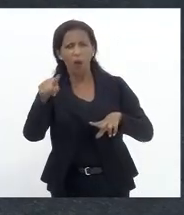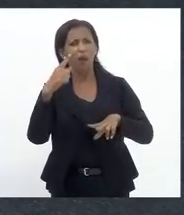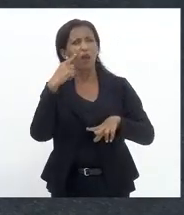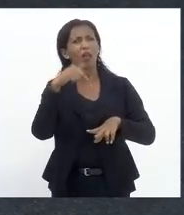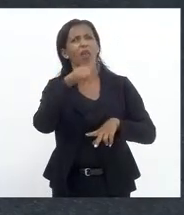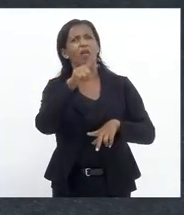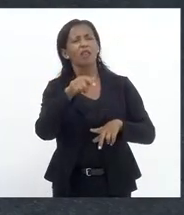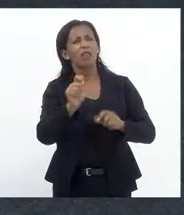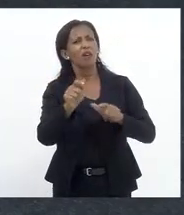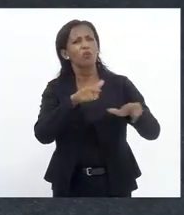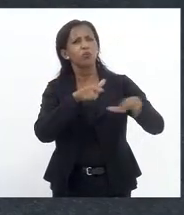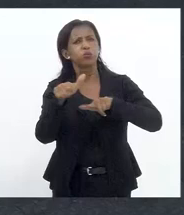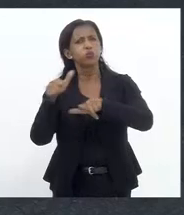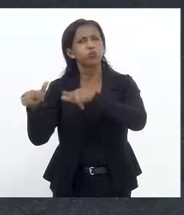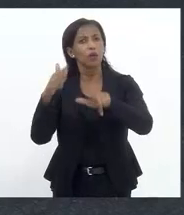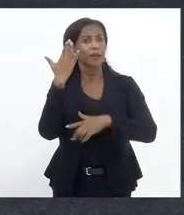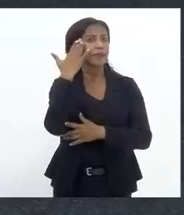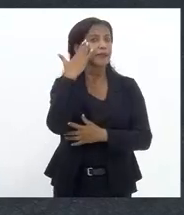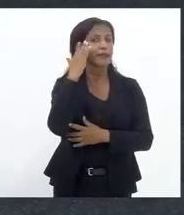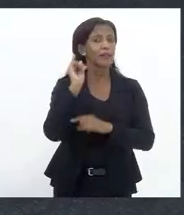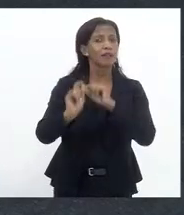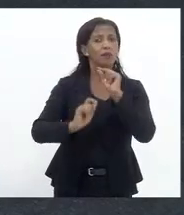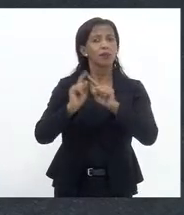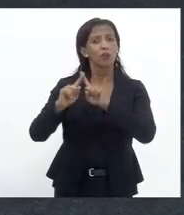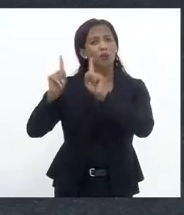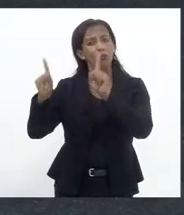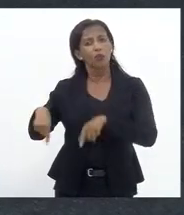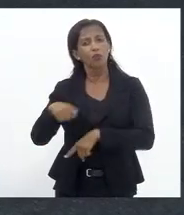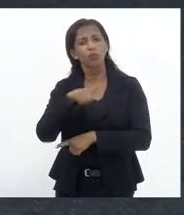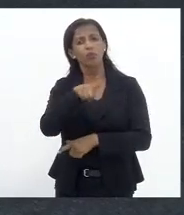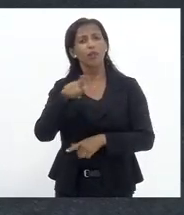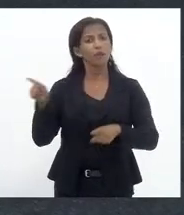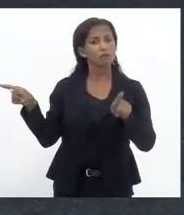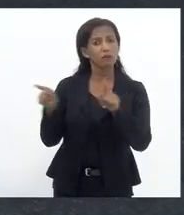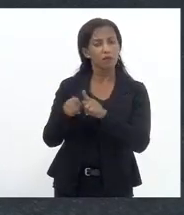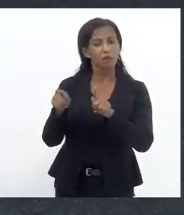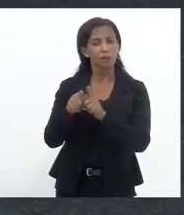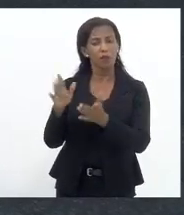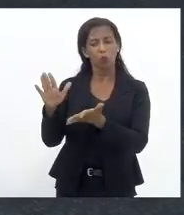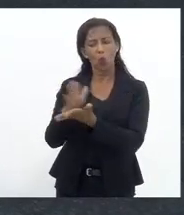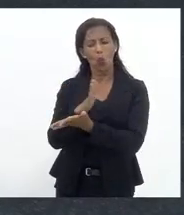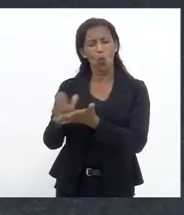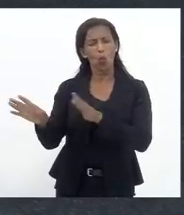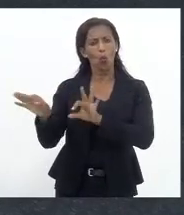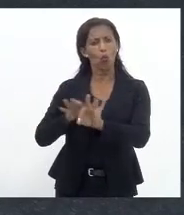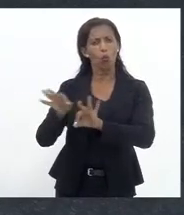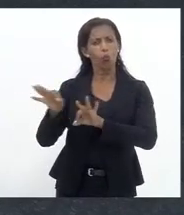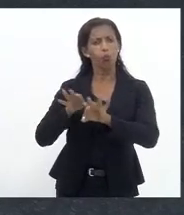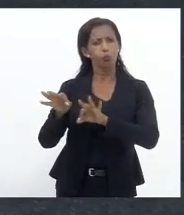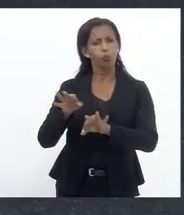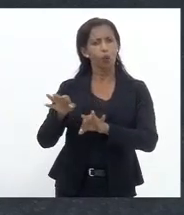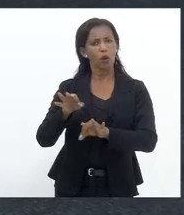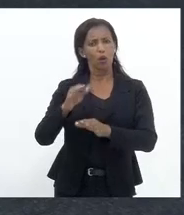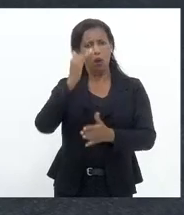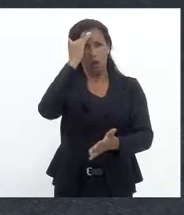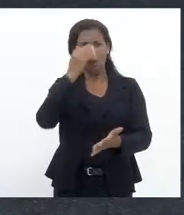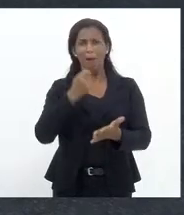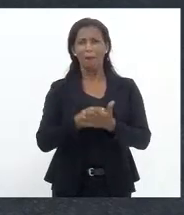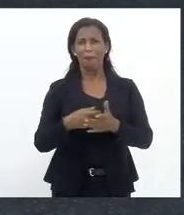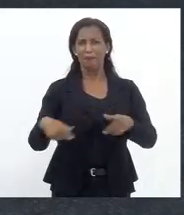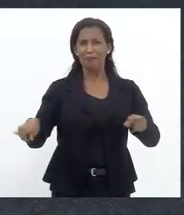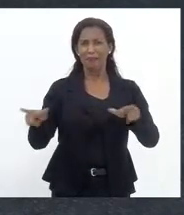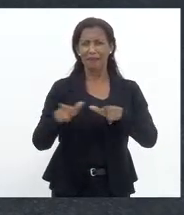aquela dinâmica e entenda que os servidores também, de alguma forma, cumprem uma pena